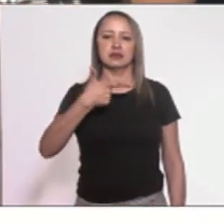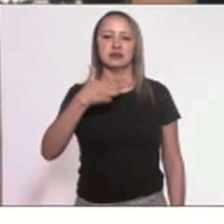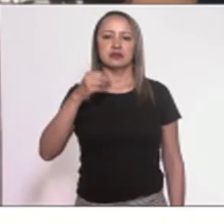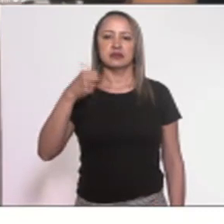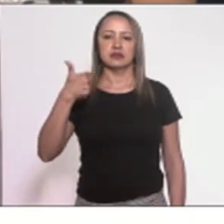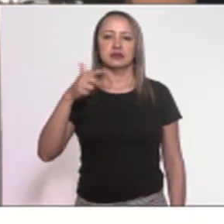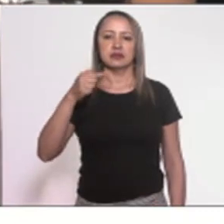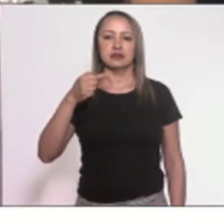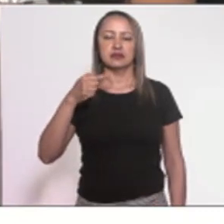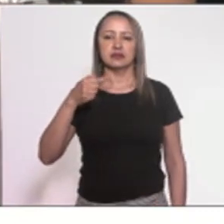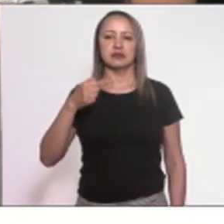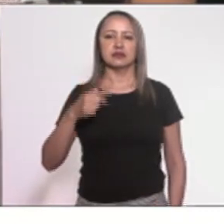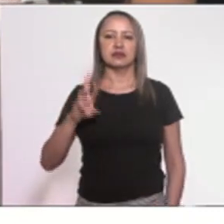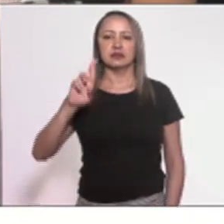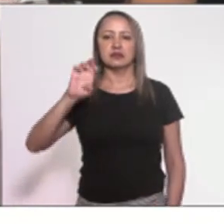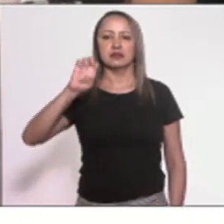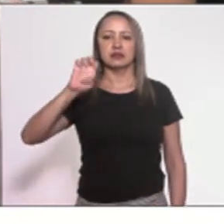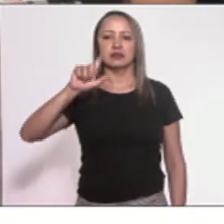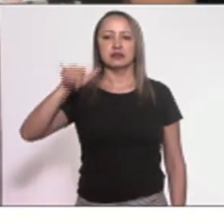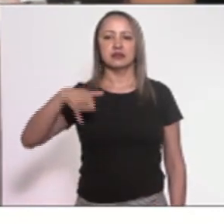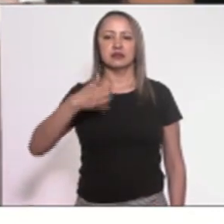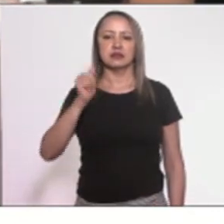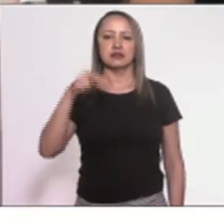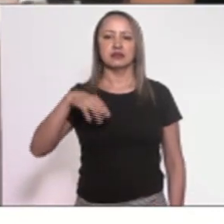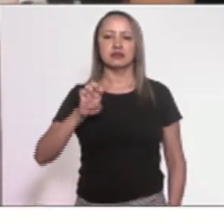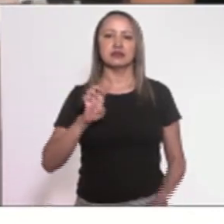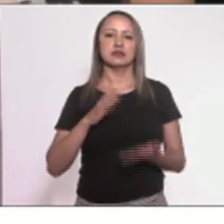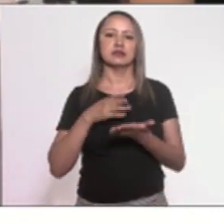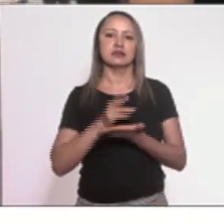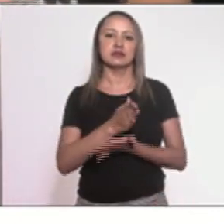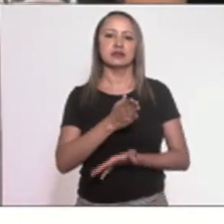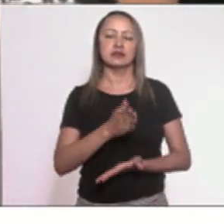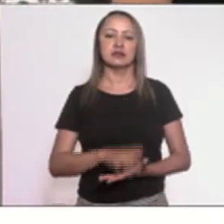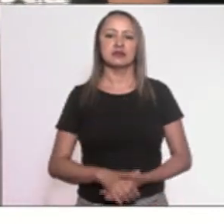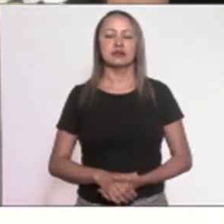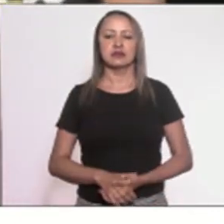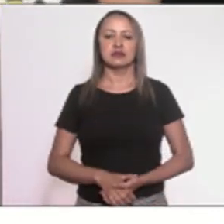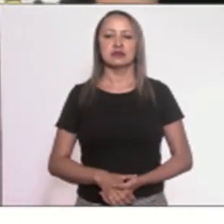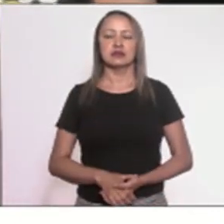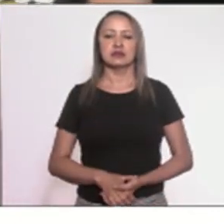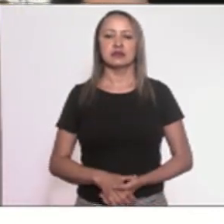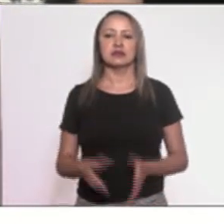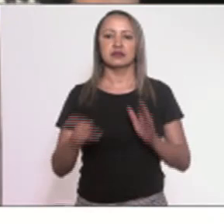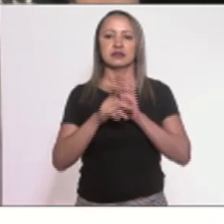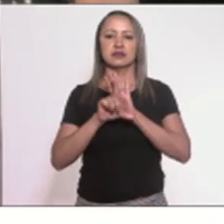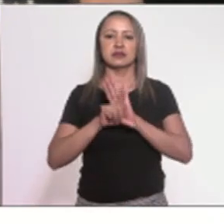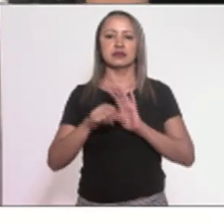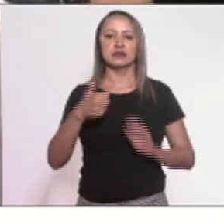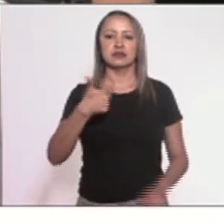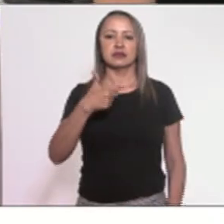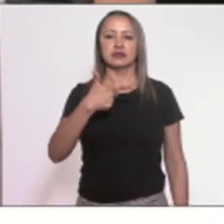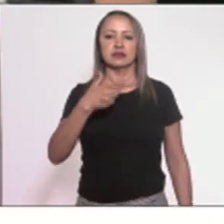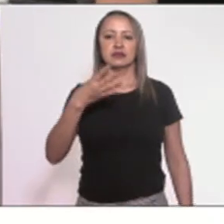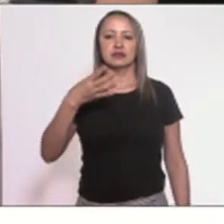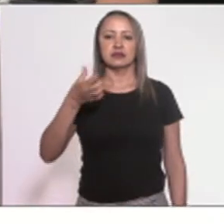2831-2017, deputada enfermeira Rejane. Senhores que aprovam, permaneçam como estão, aprovado. Requer a inclusão na ordem do dia do projeto de lei